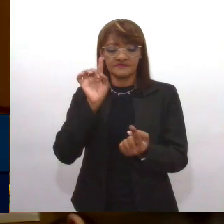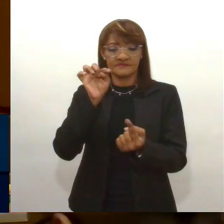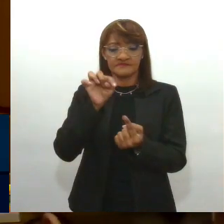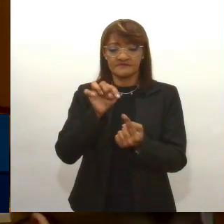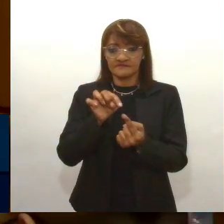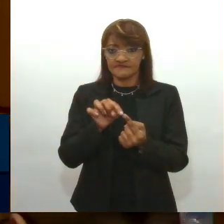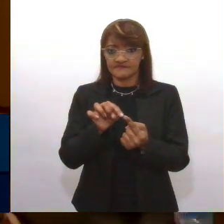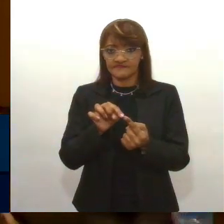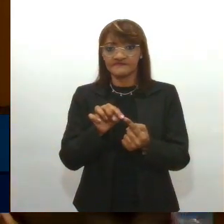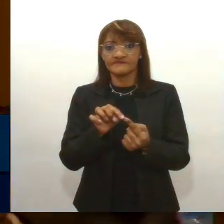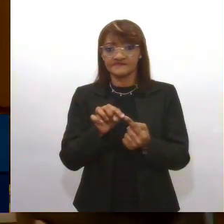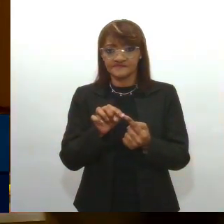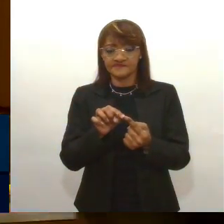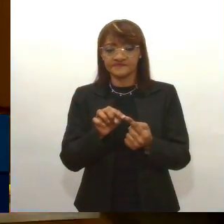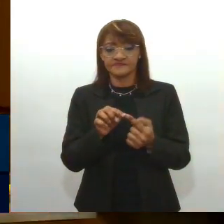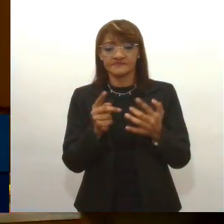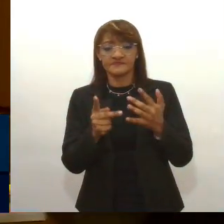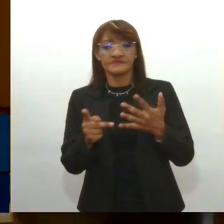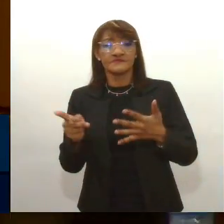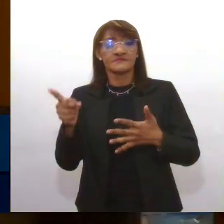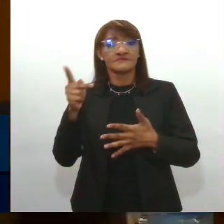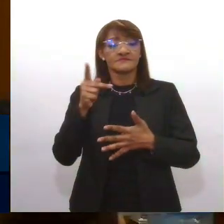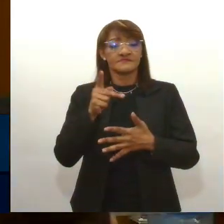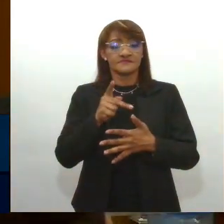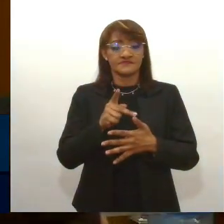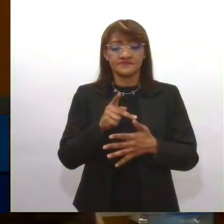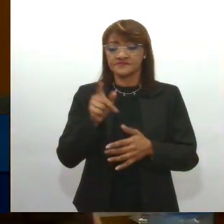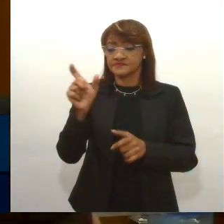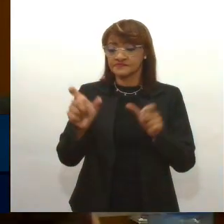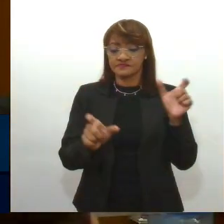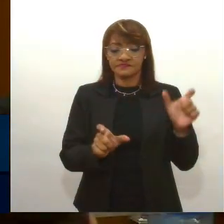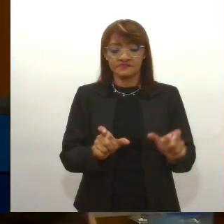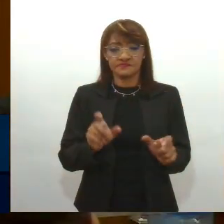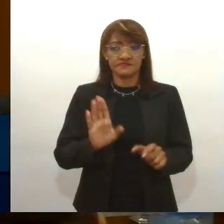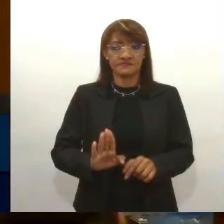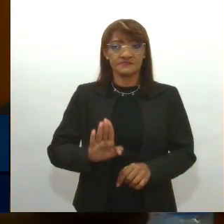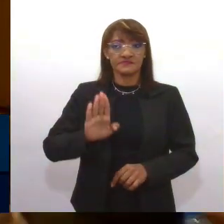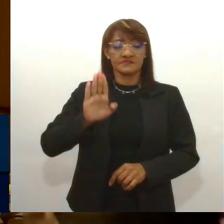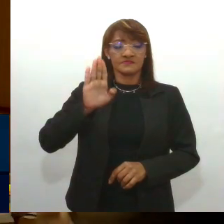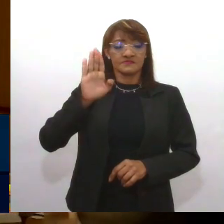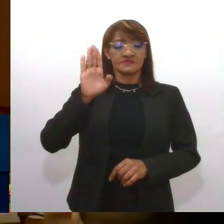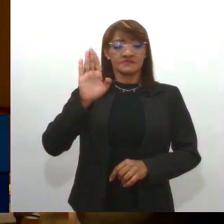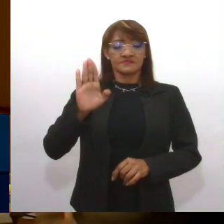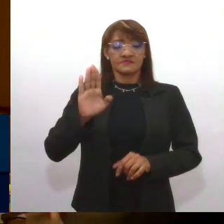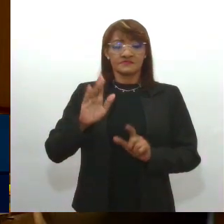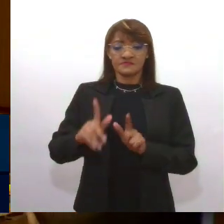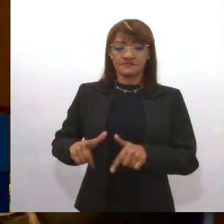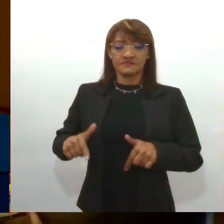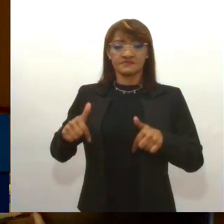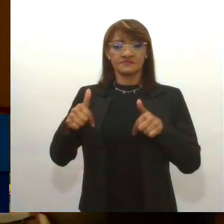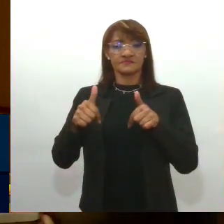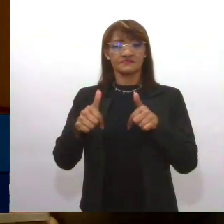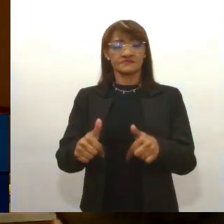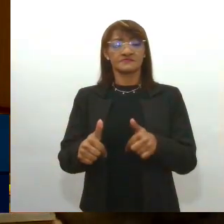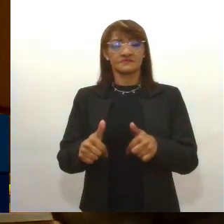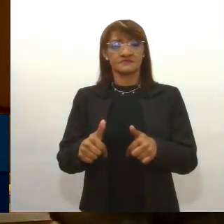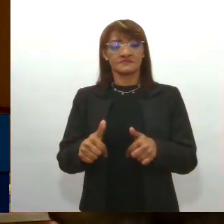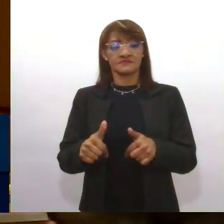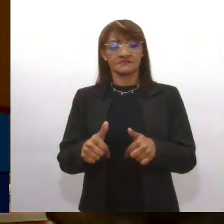apresentar candidaturas para enfrentar a Extrema direita e apresentar uma